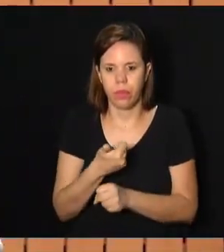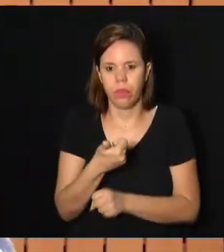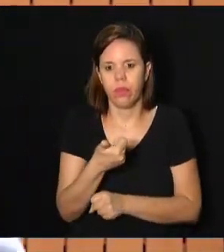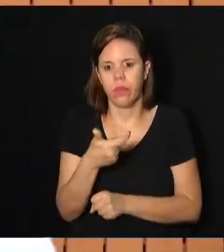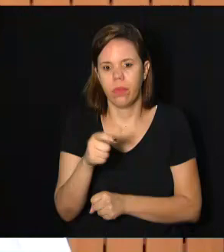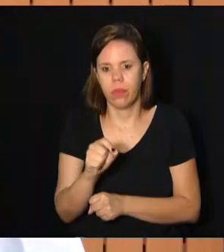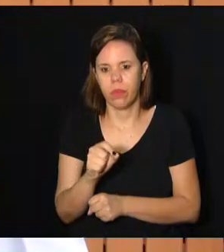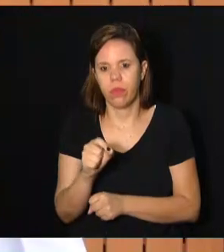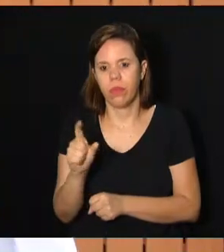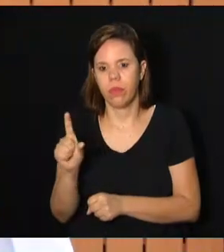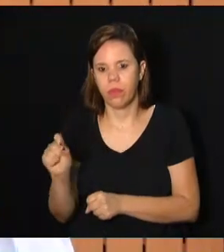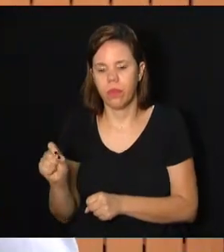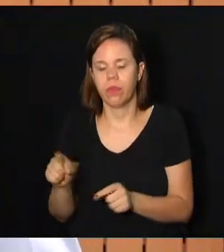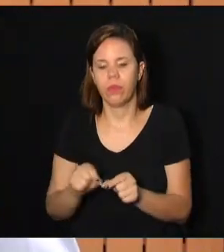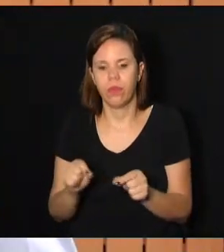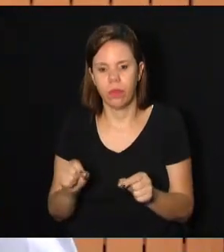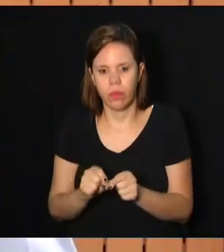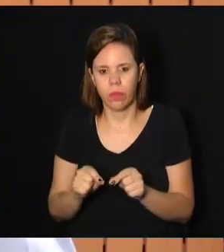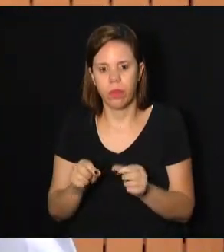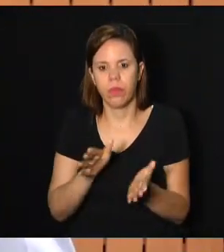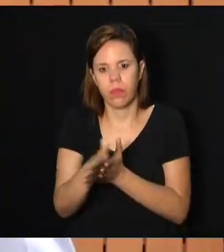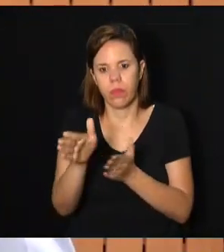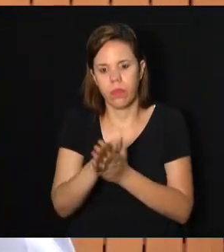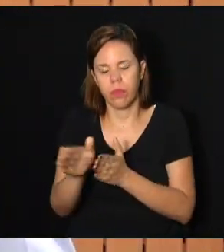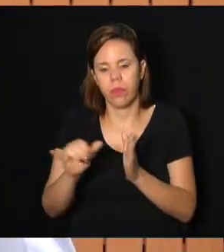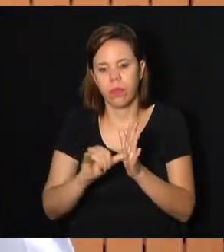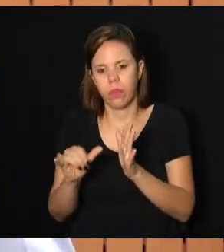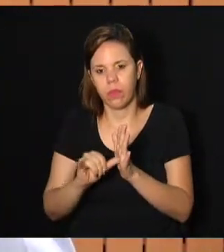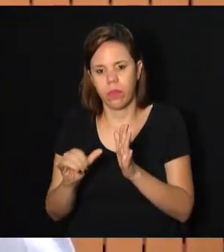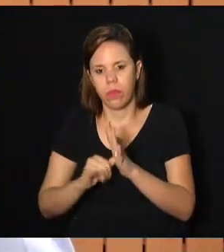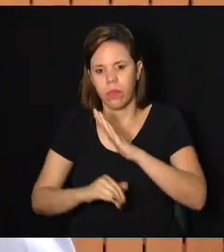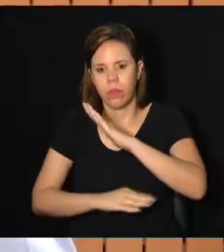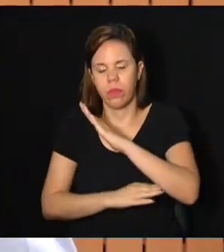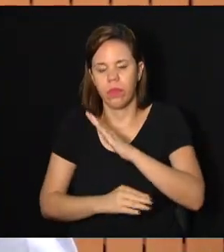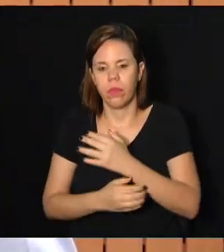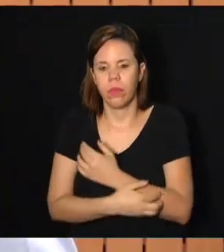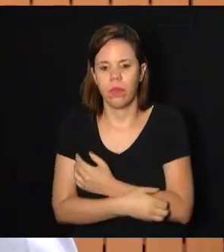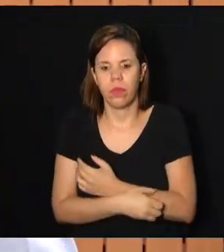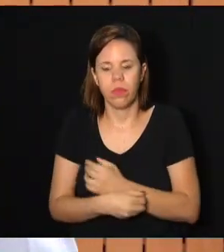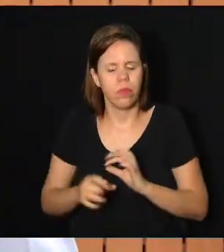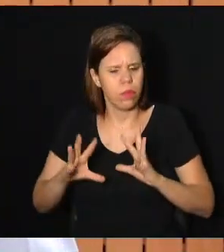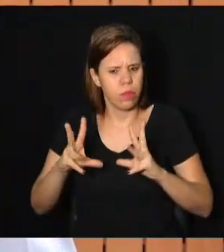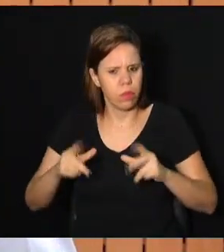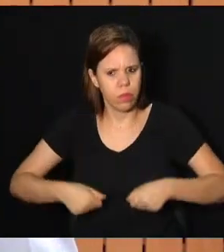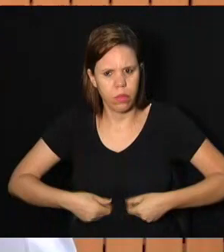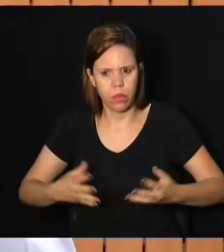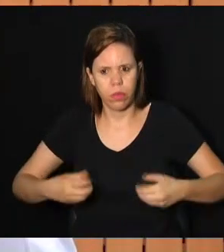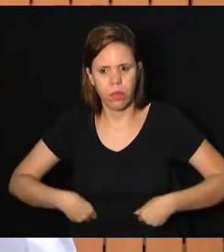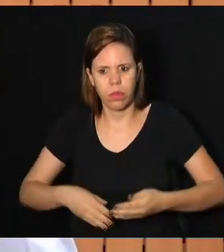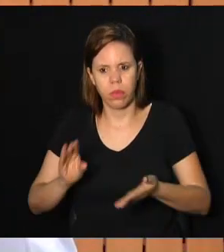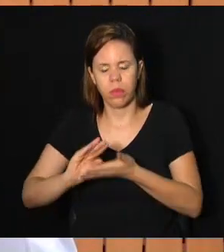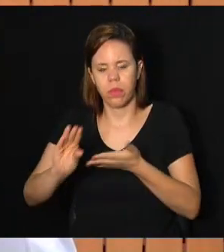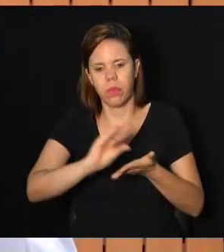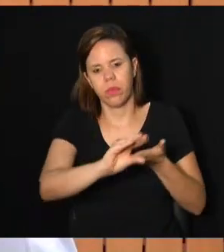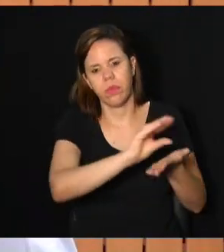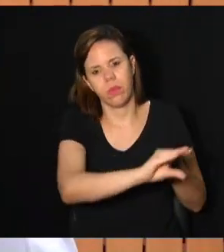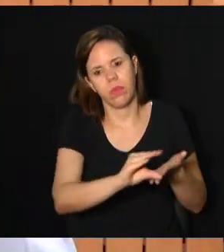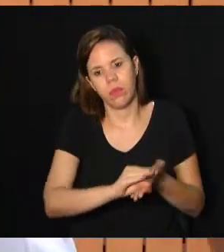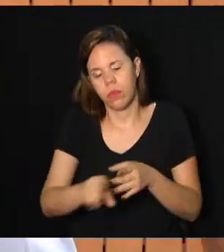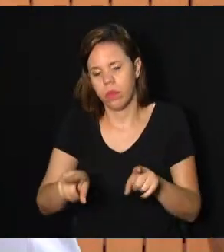ser publicado no Diário Oficial do Município, tanto na Câmara, no Diário Oficial do Município, todos os gastos, tanto da Câmara Municipal como da